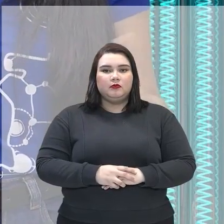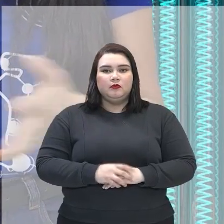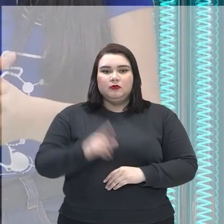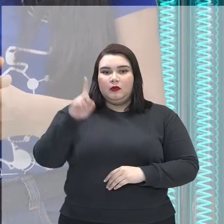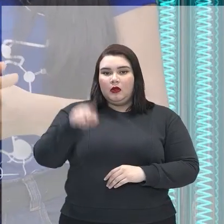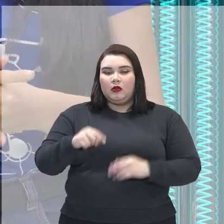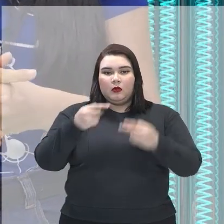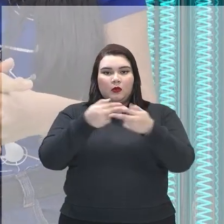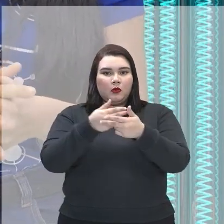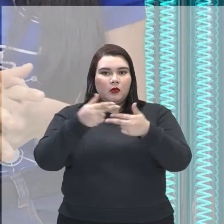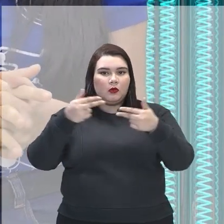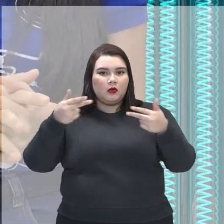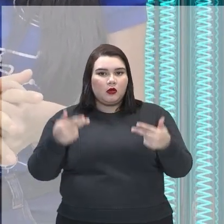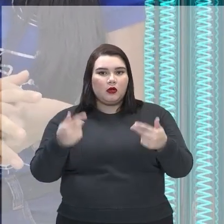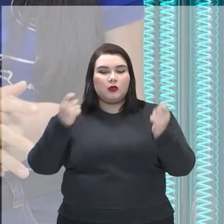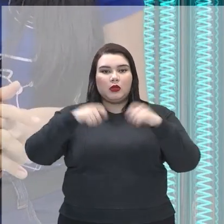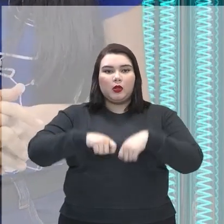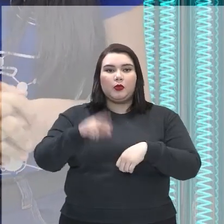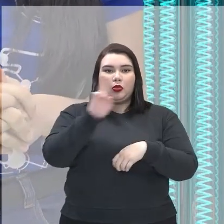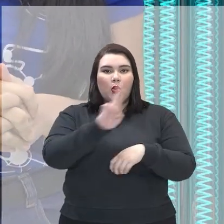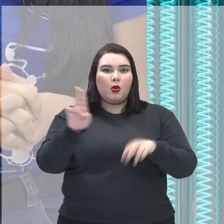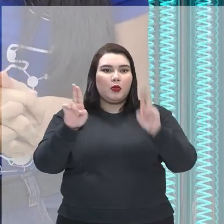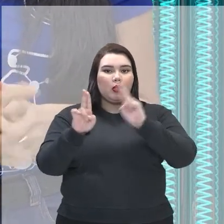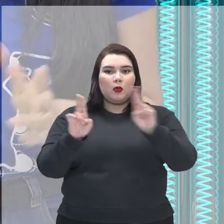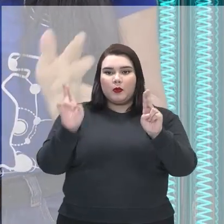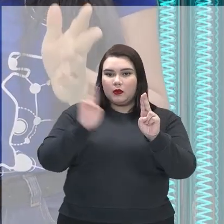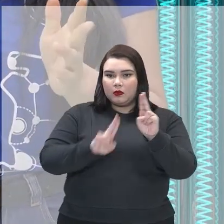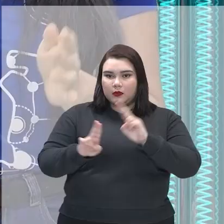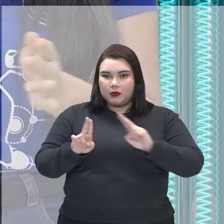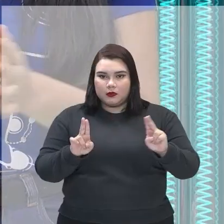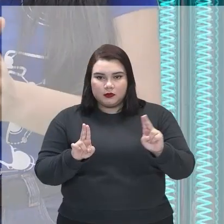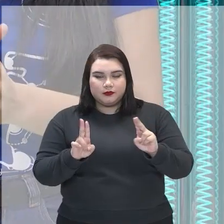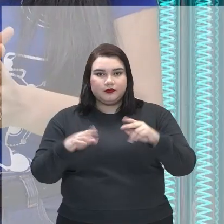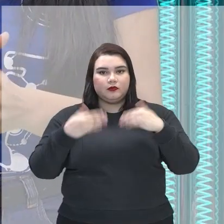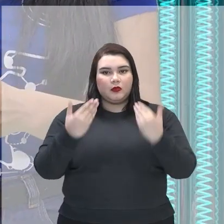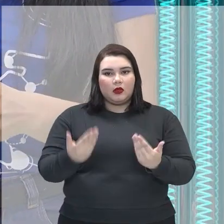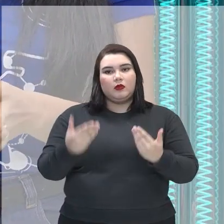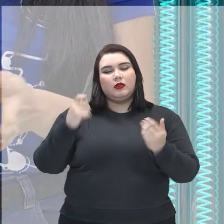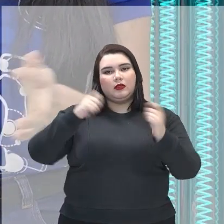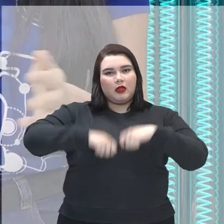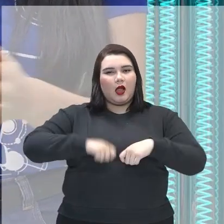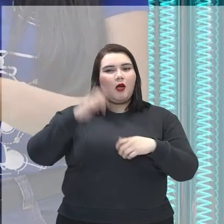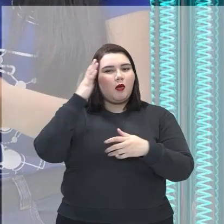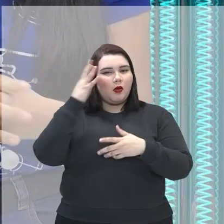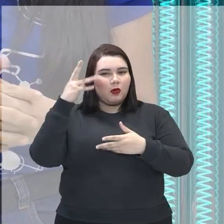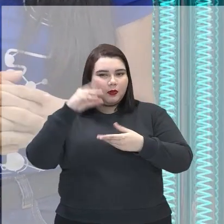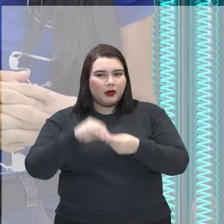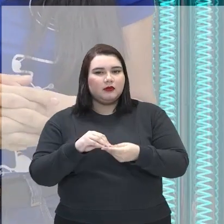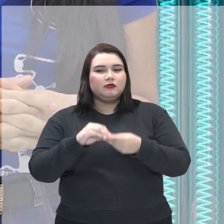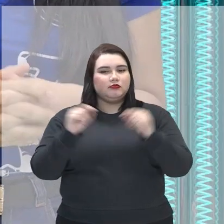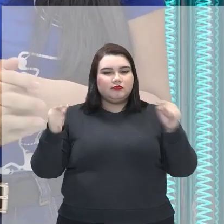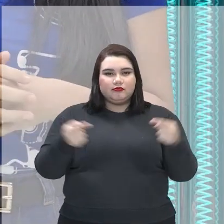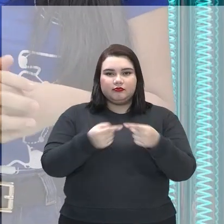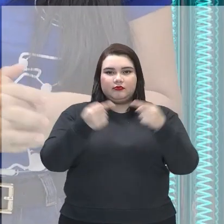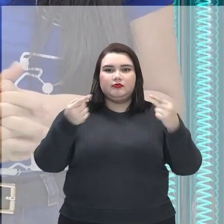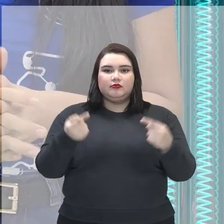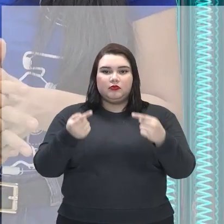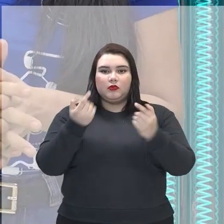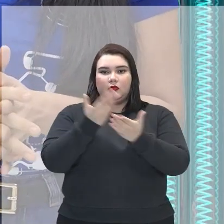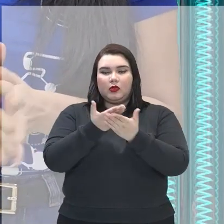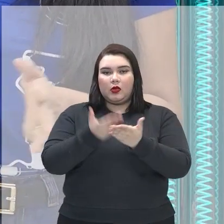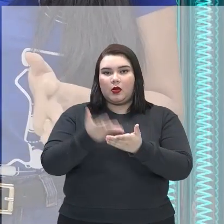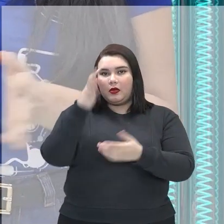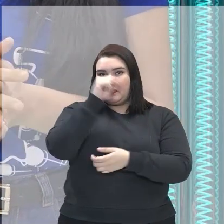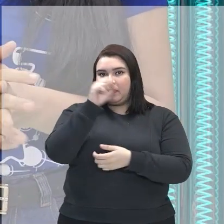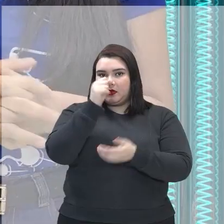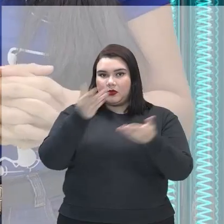coisas aqui que eu posso nomear, né? Então, isso faz todo sentido, tem tudo a ver com o que nós vamos